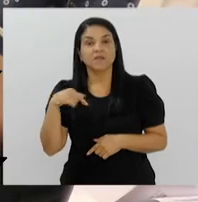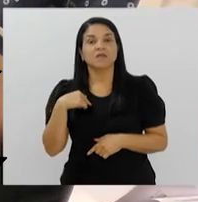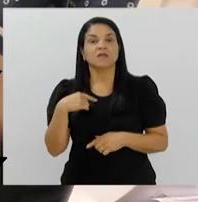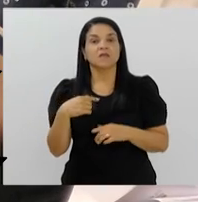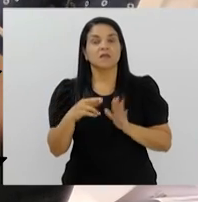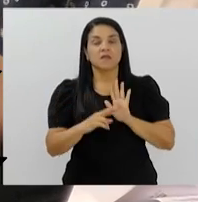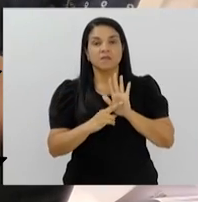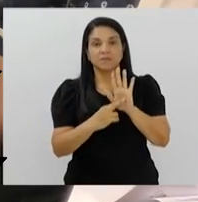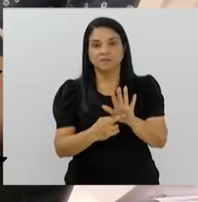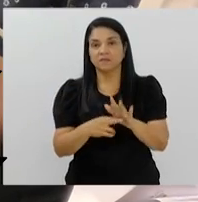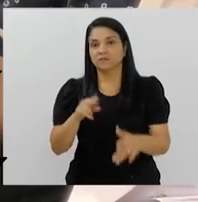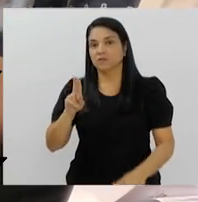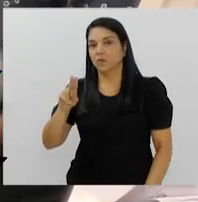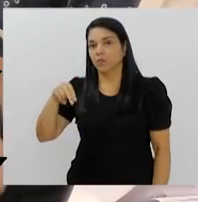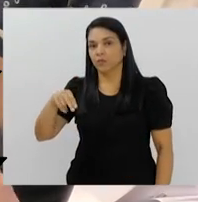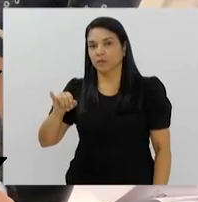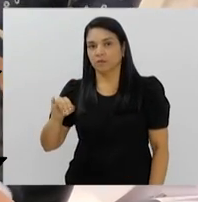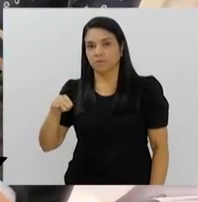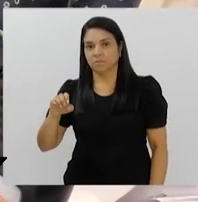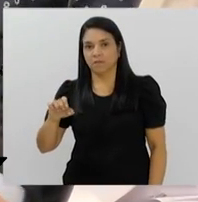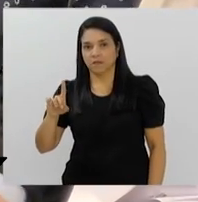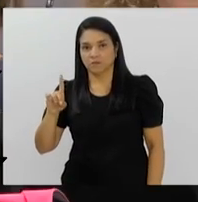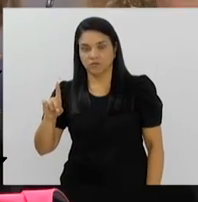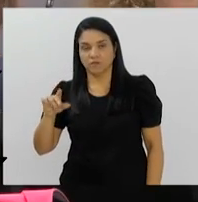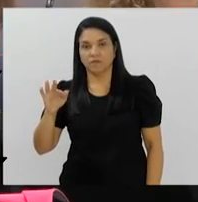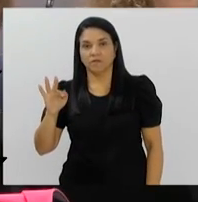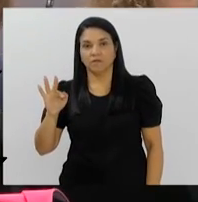Unimed fge por favor